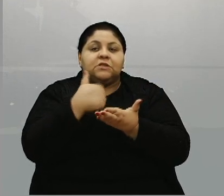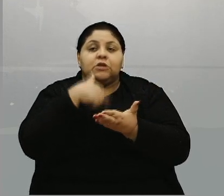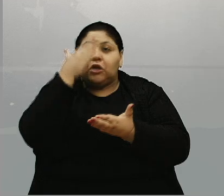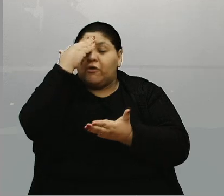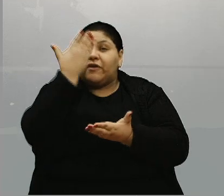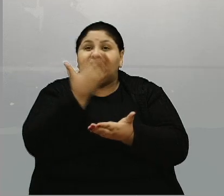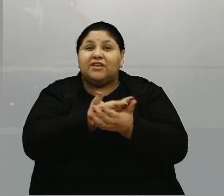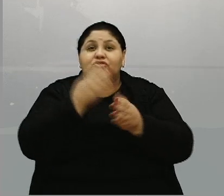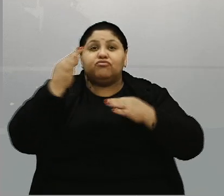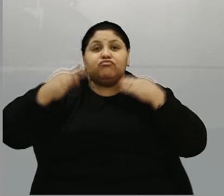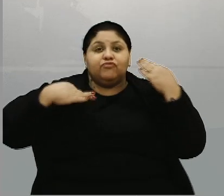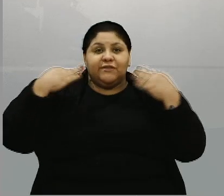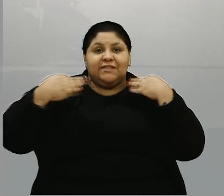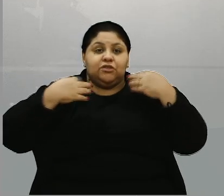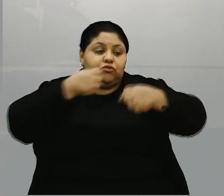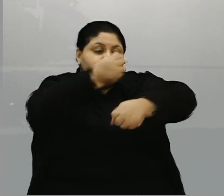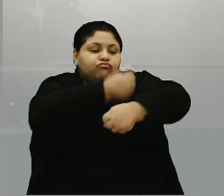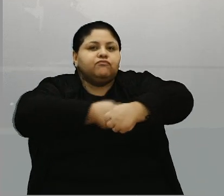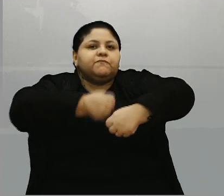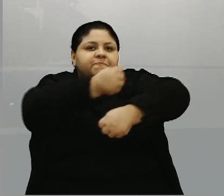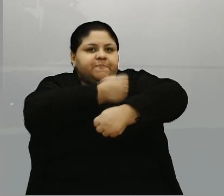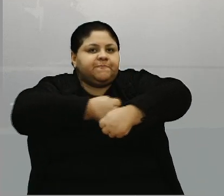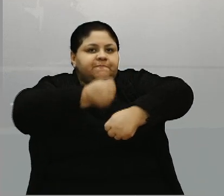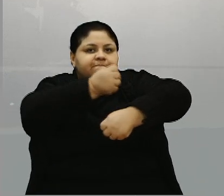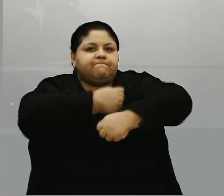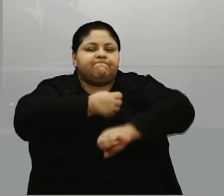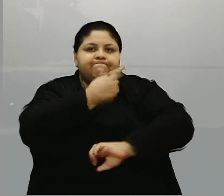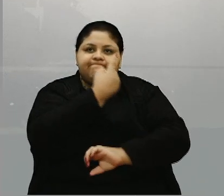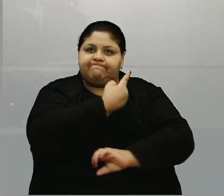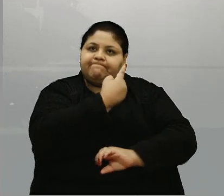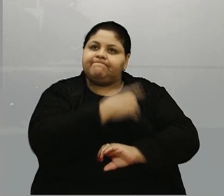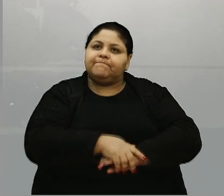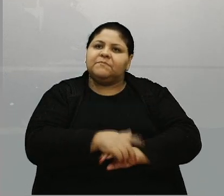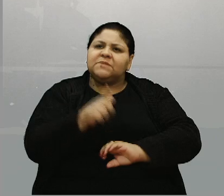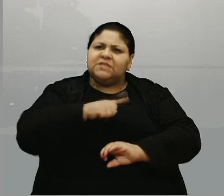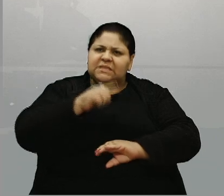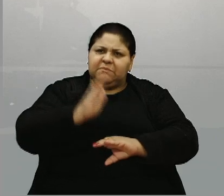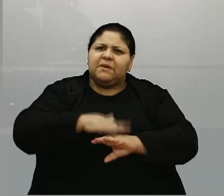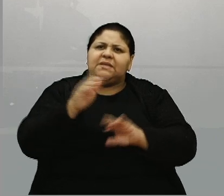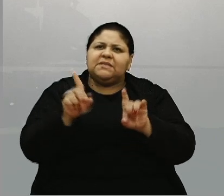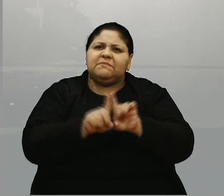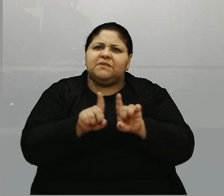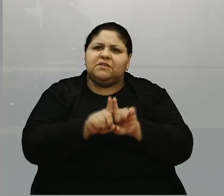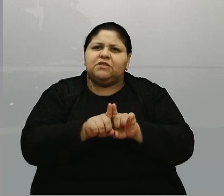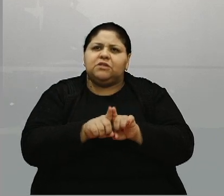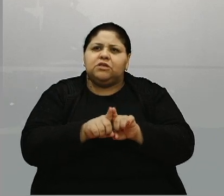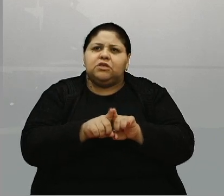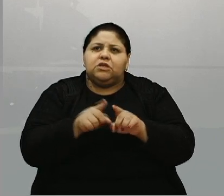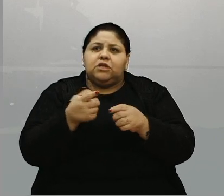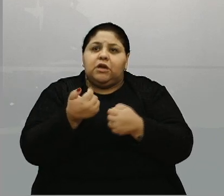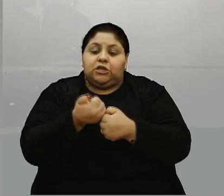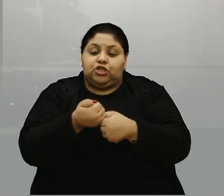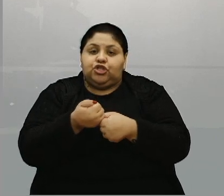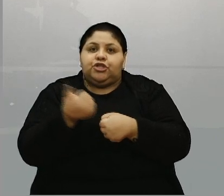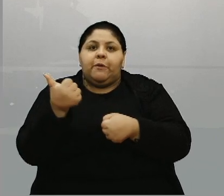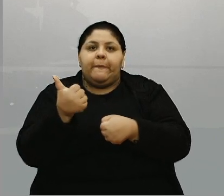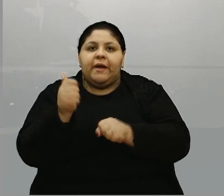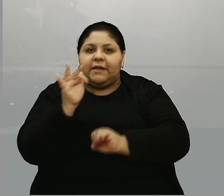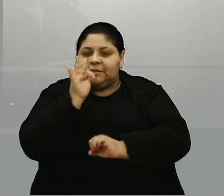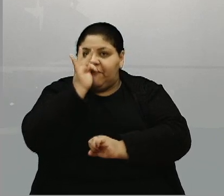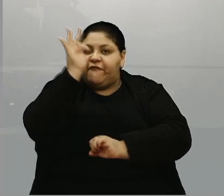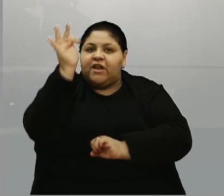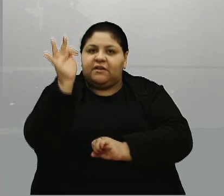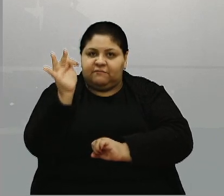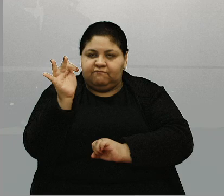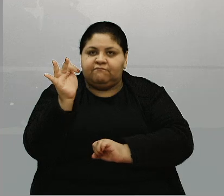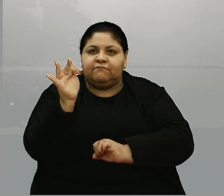turismo gastronômico, vereador Felipe. Temos mais também outros. A região de Champagne, na França, né?